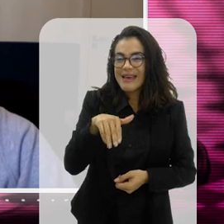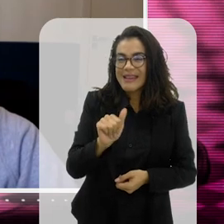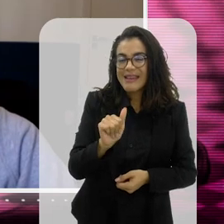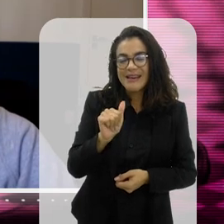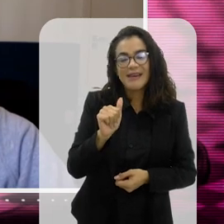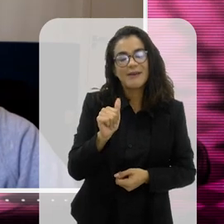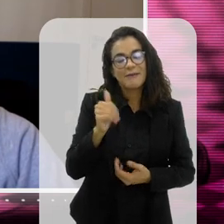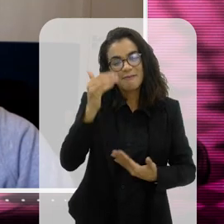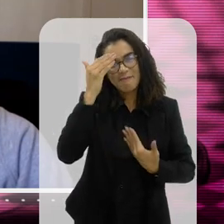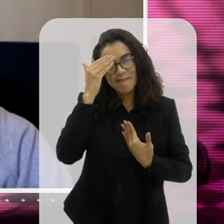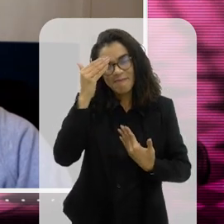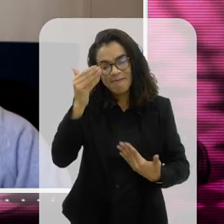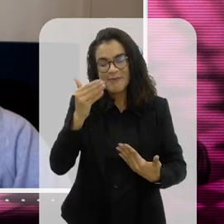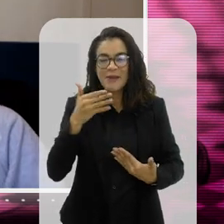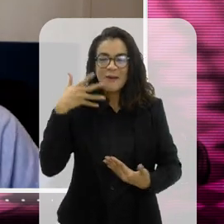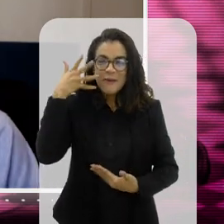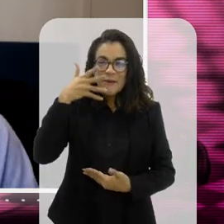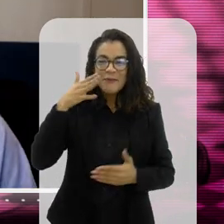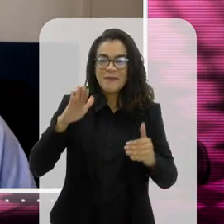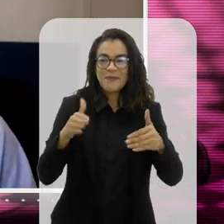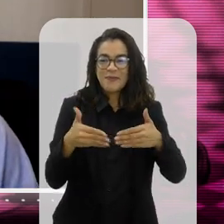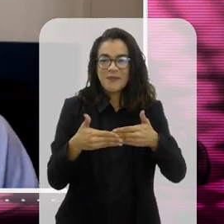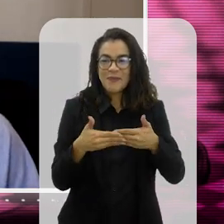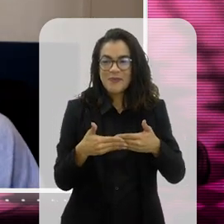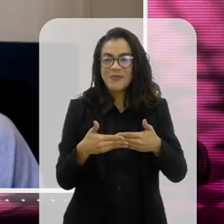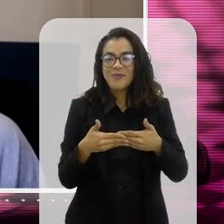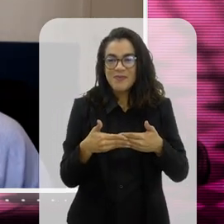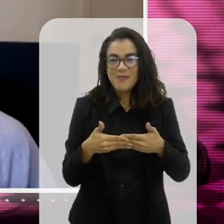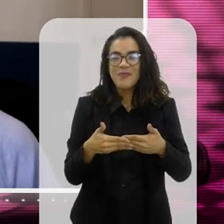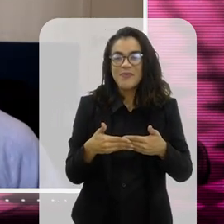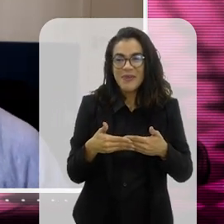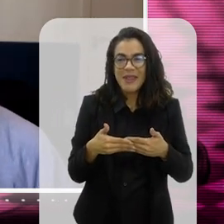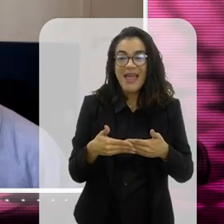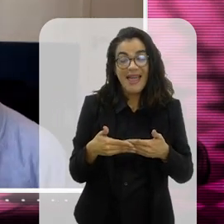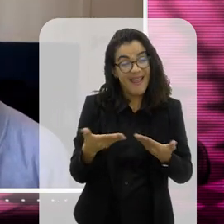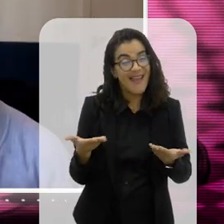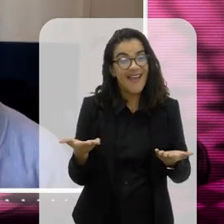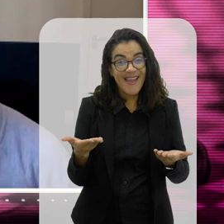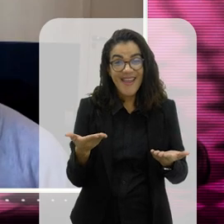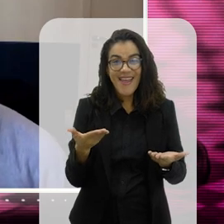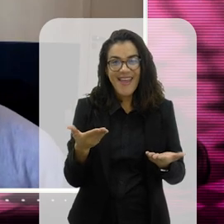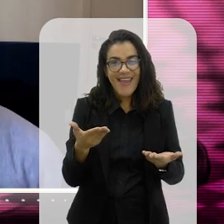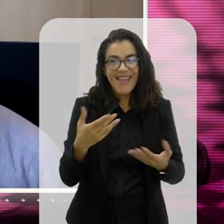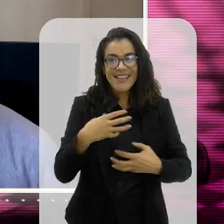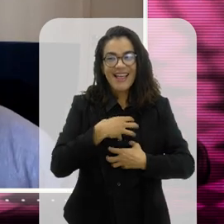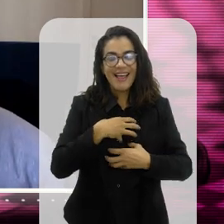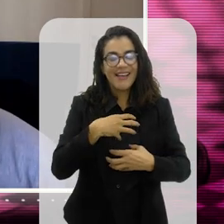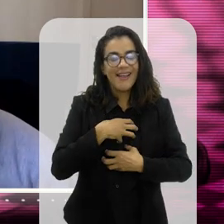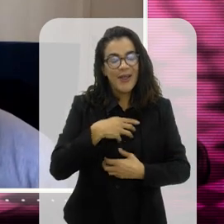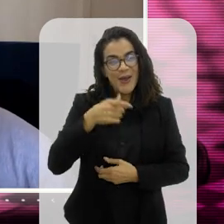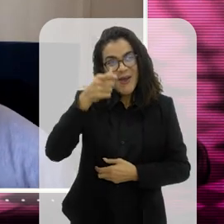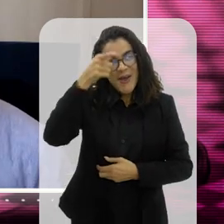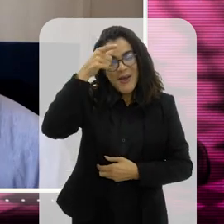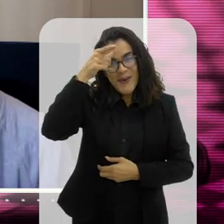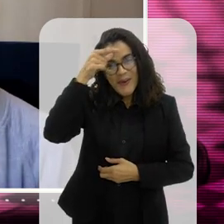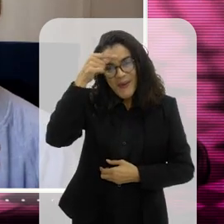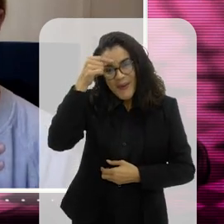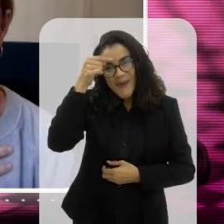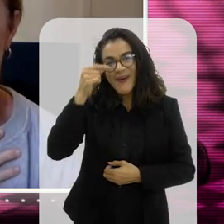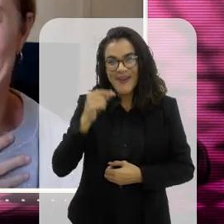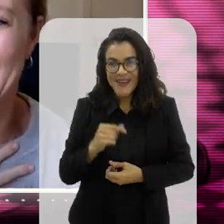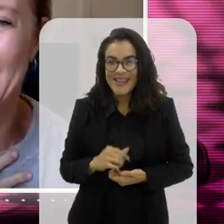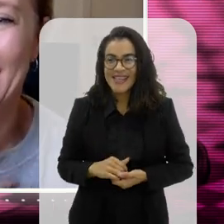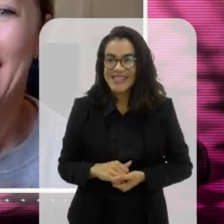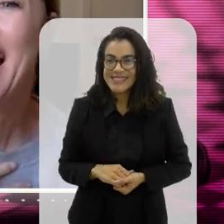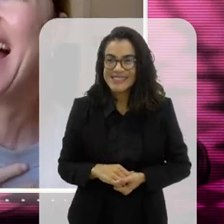Nana, mais uma vez também, muito obrigada. Suas considerações finais, por favor. Não, é muito bom ouvir mães do futuro, assim, né? Dá uma